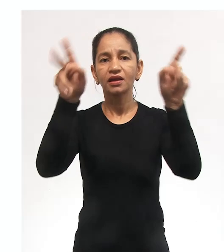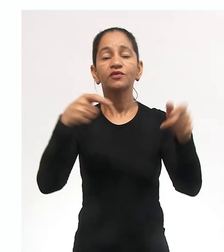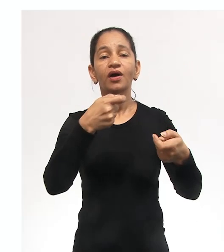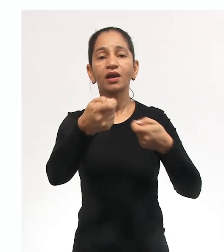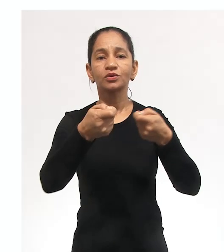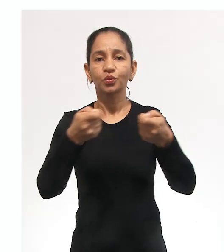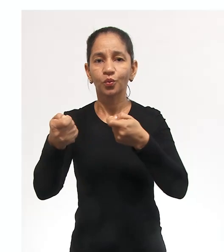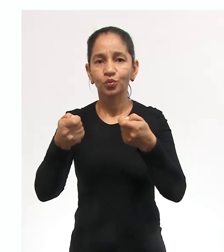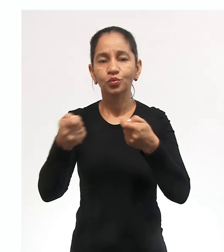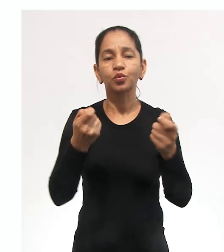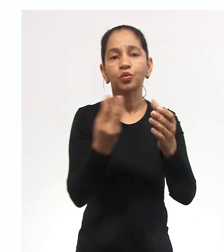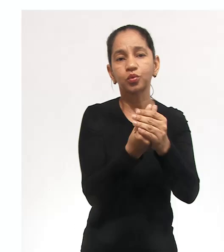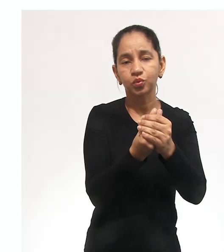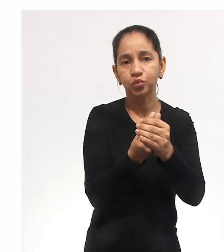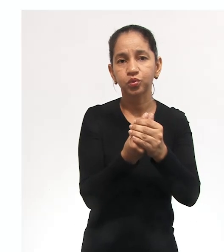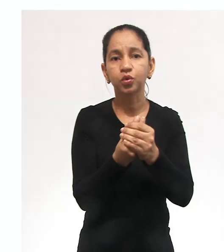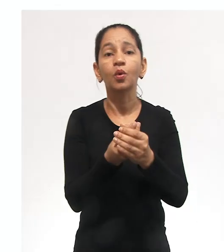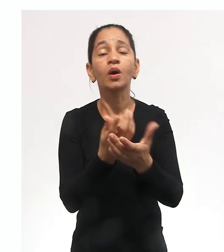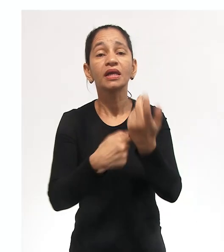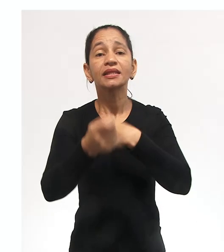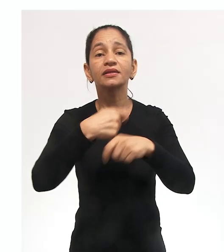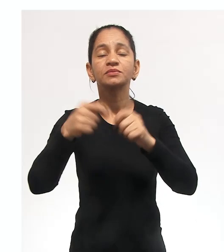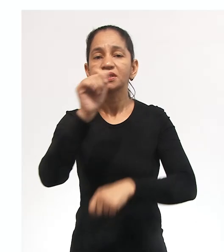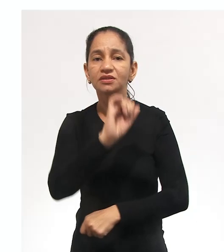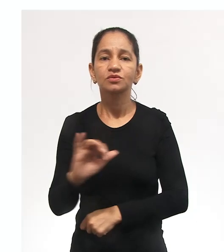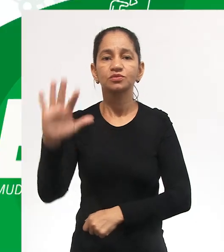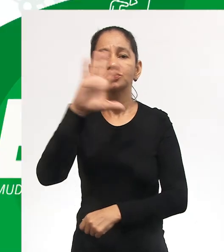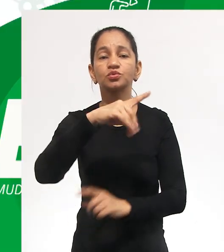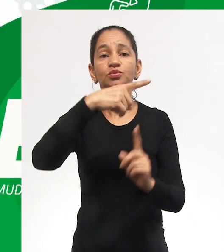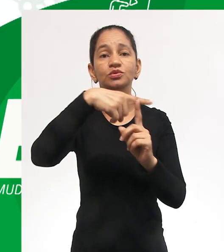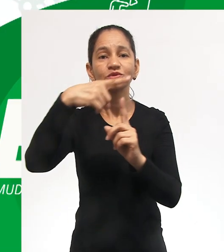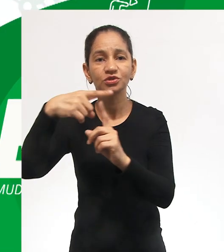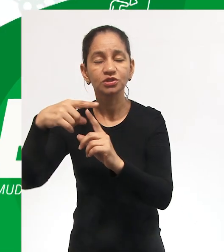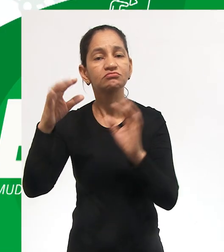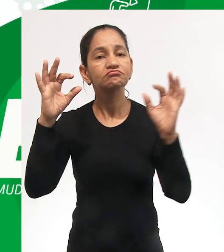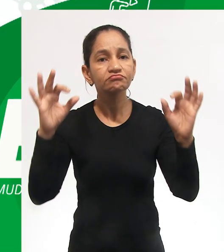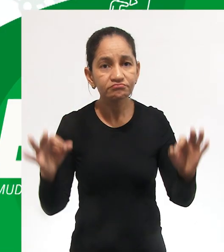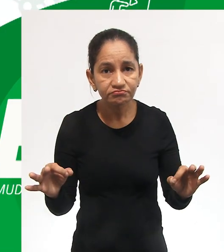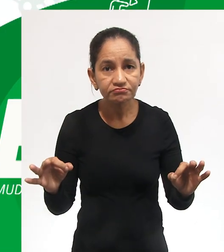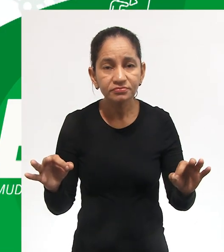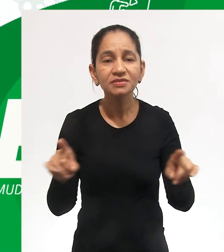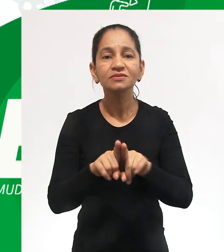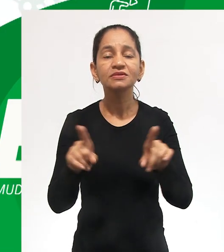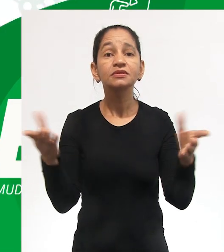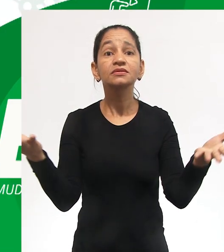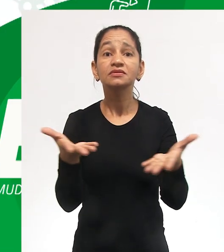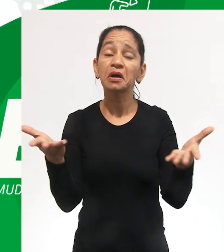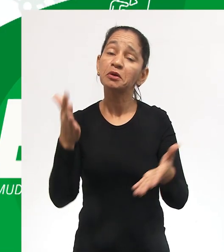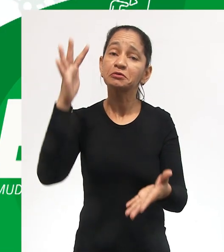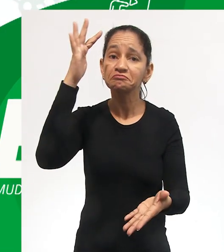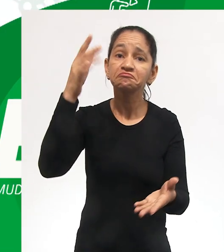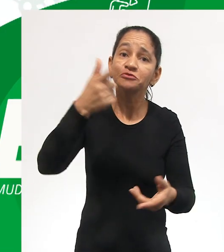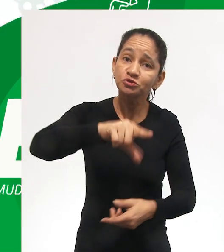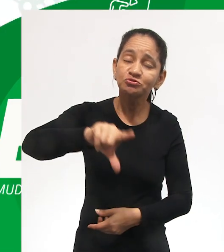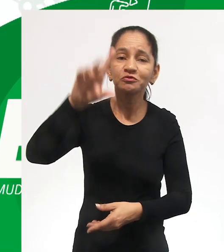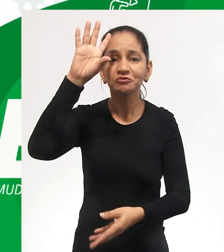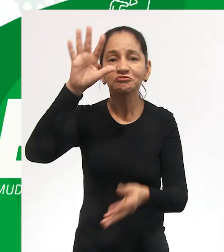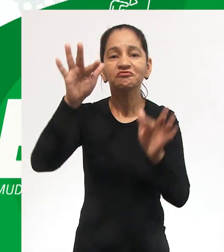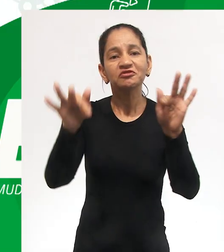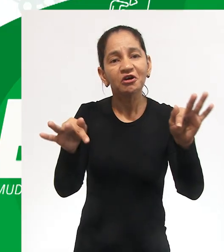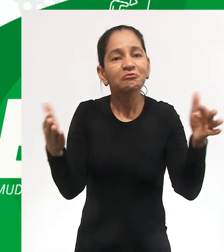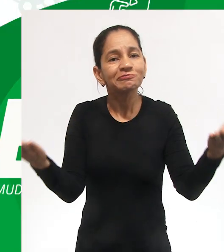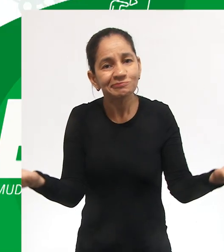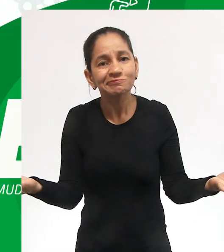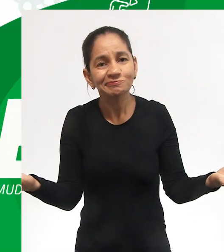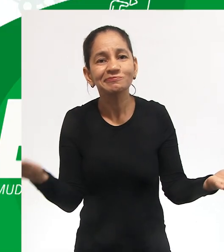controle, né, sobre a administração pública, as formas de controle sobre a administração pública. Gente, agora a gente chega aqui no nosso final,